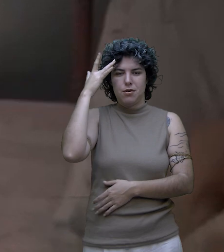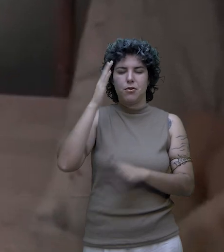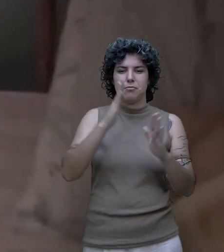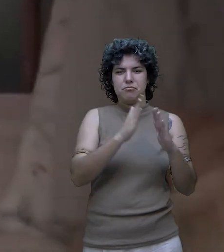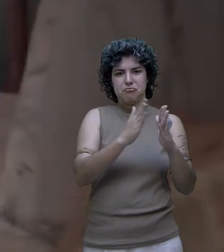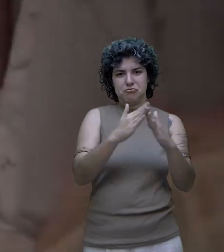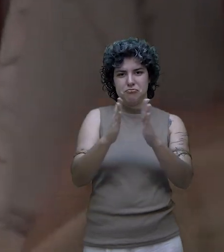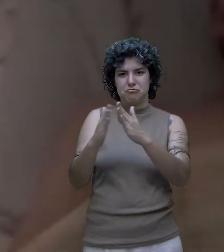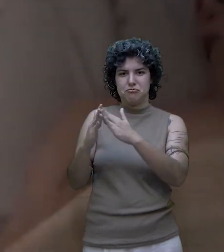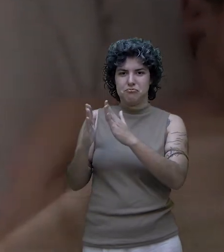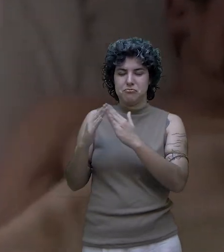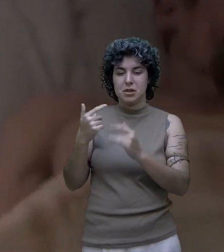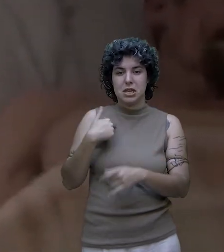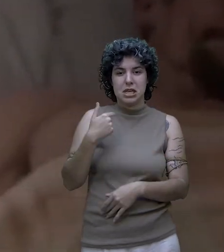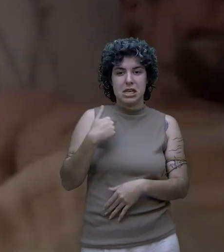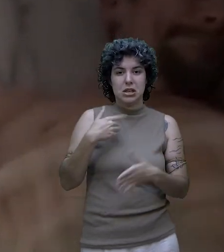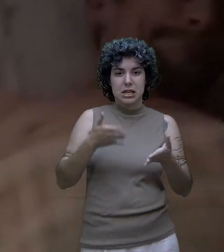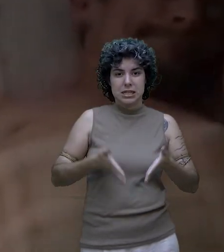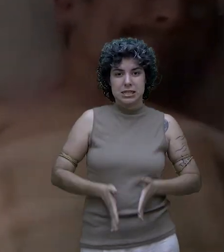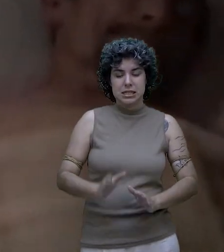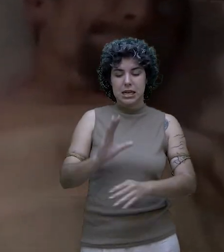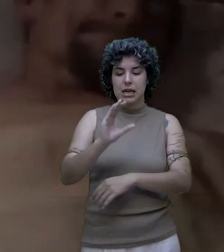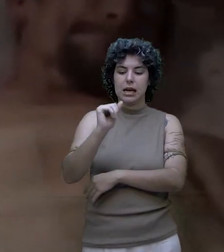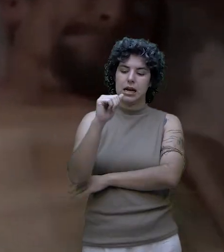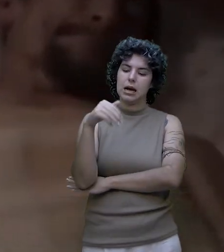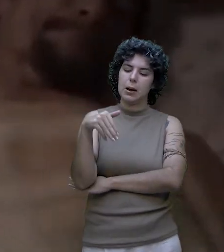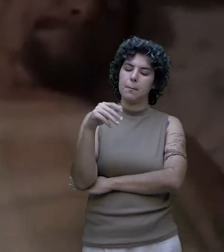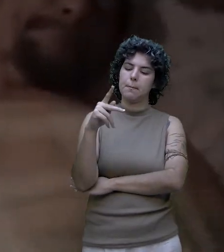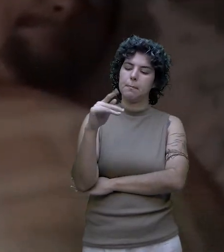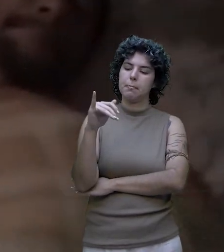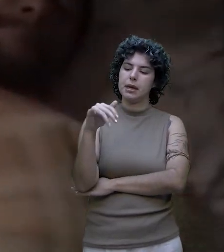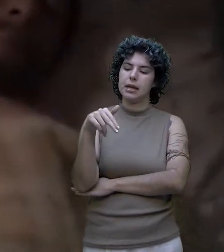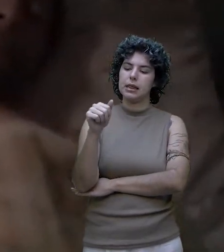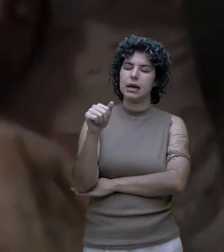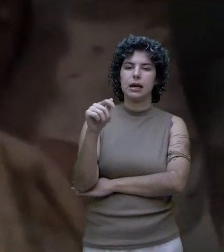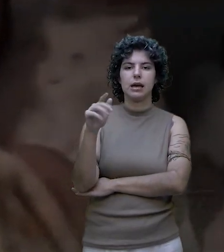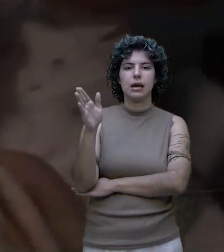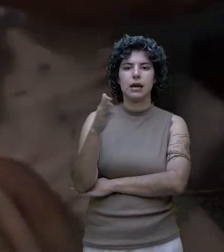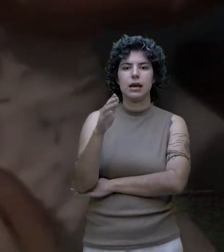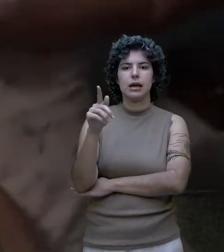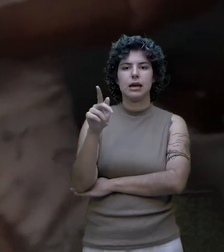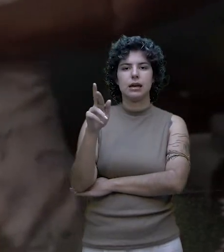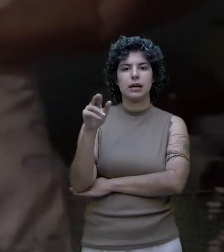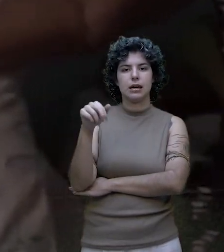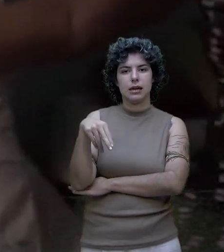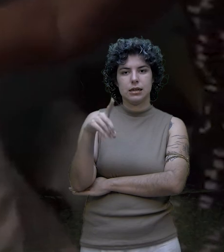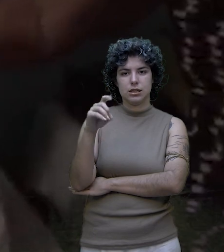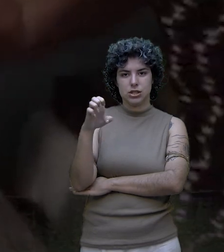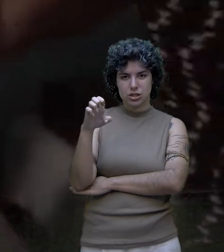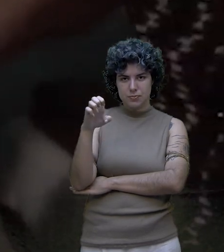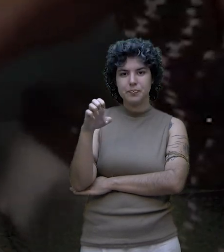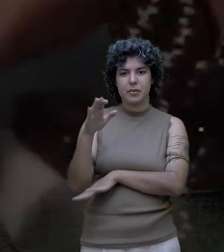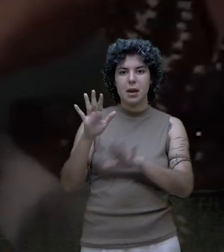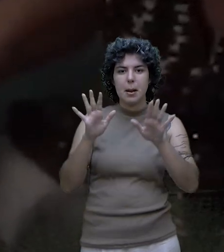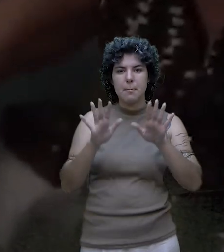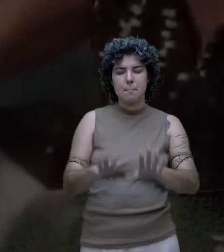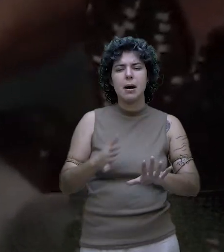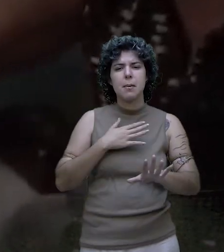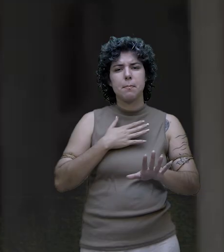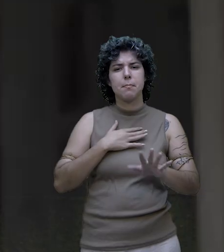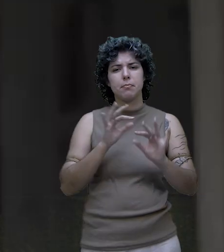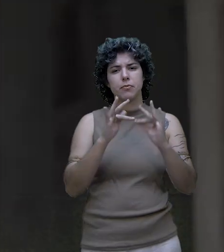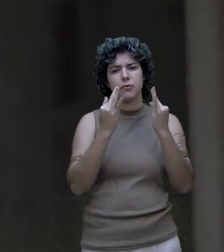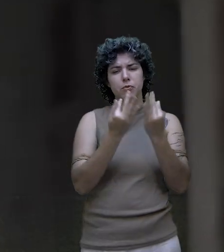assim, eu nasci em Campina Grande, eu moro em Campina Grande, na Paraíba, mas minhas raízes é no interior. Minha família toda mora no